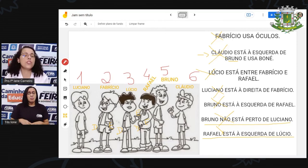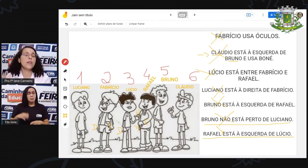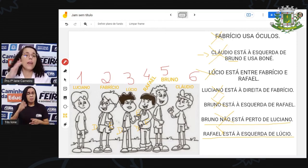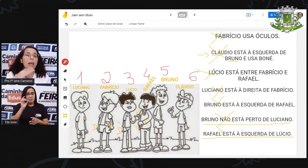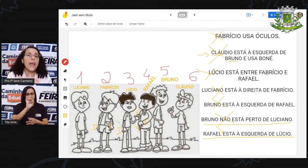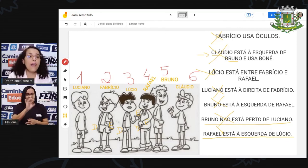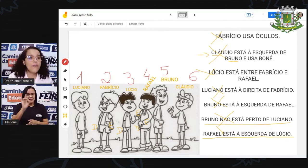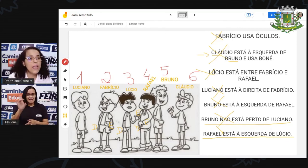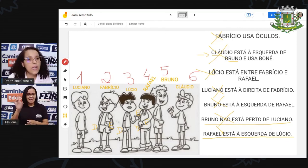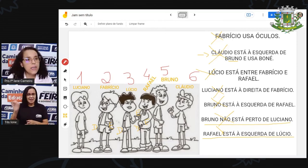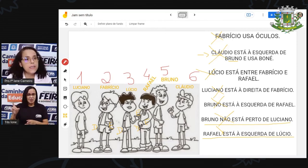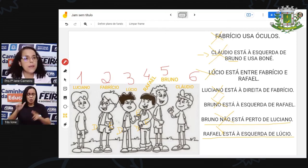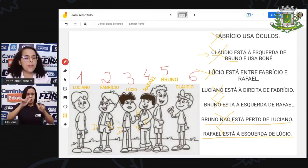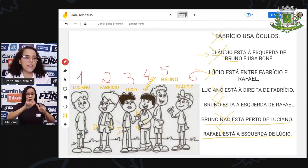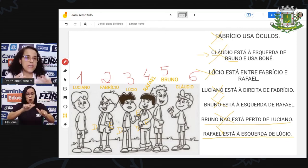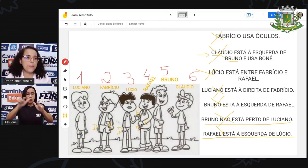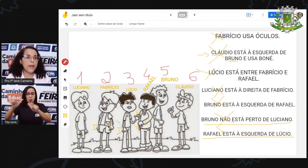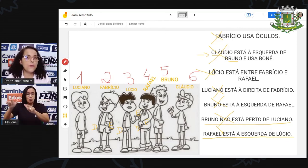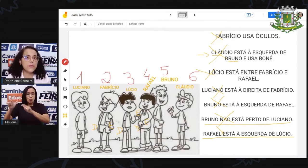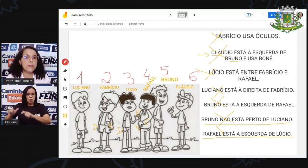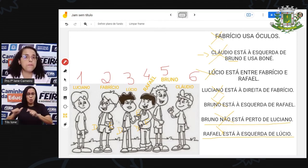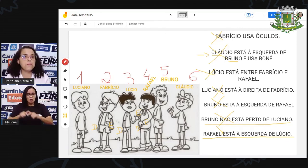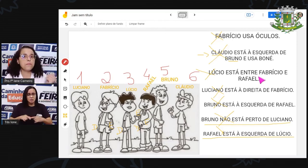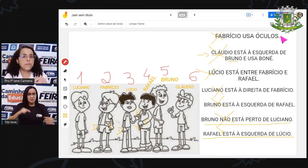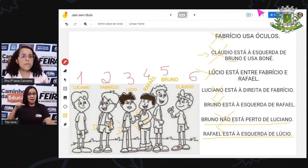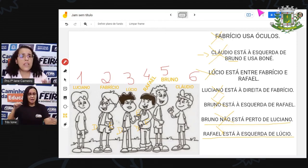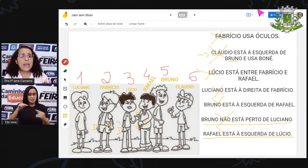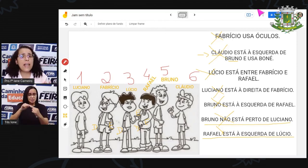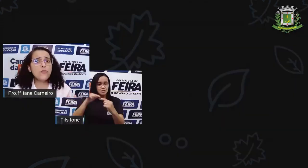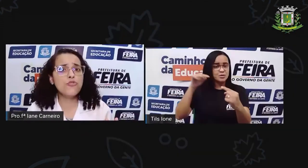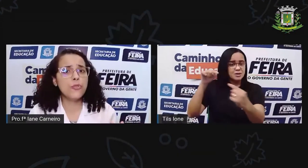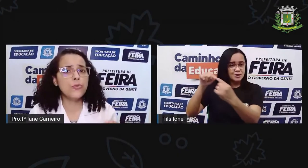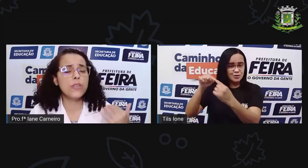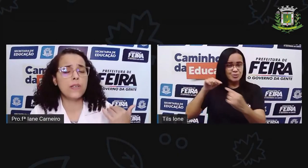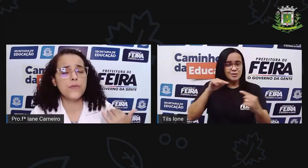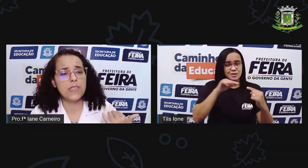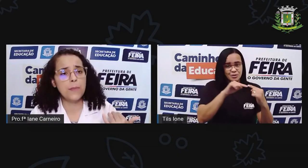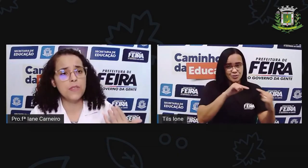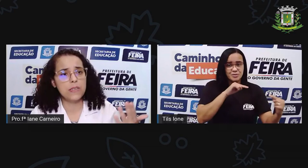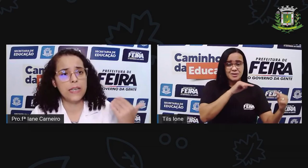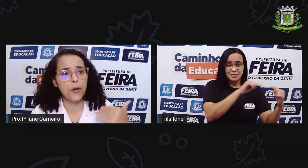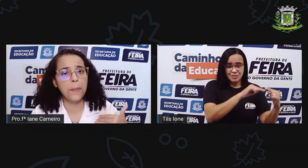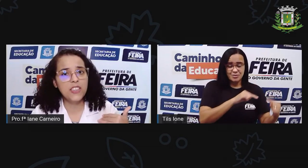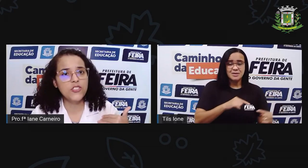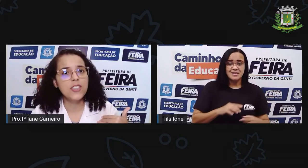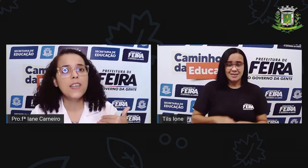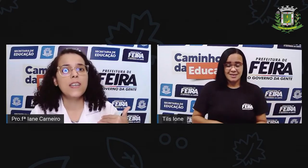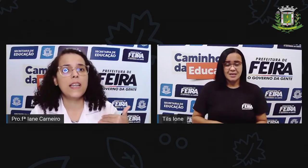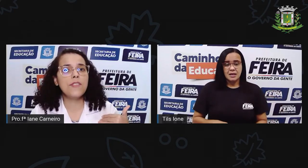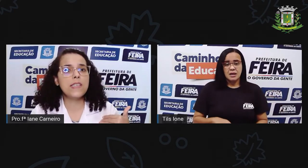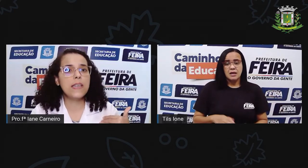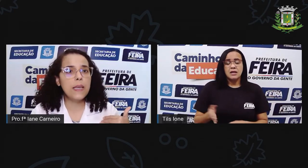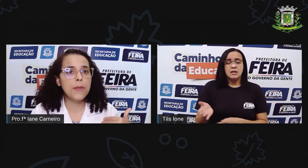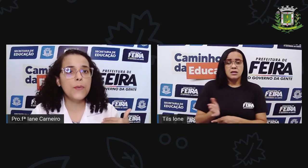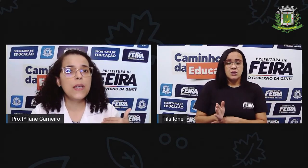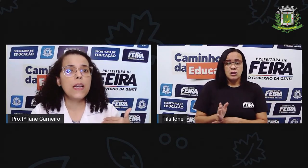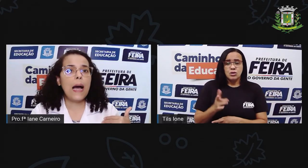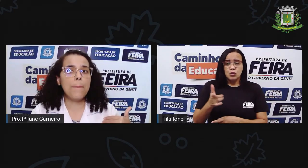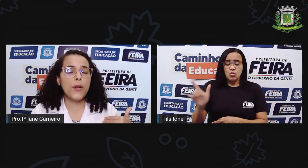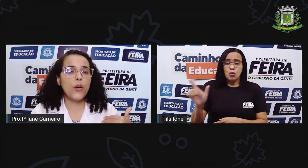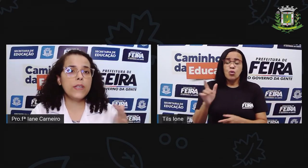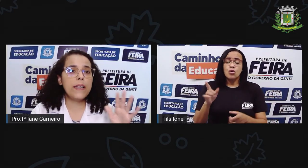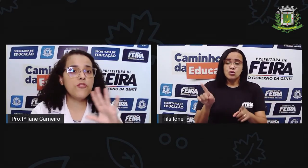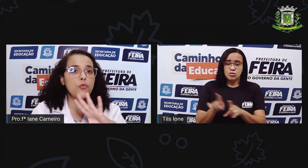ponto de referência pra fazer a pergunta. Lá no jogo que nós fizemos anteriormente, né? Vocês lembram?